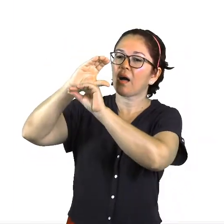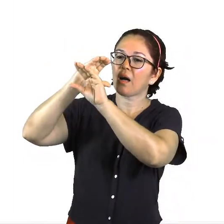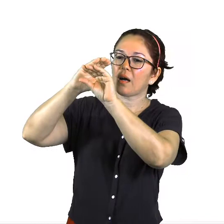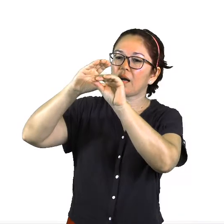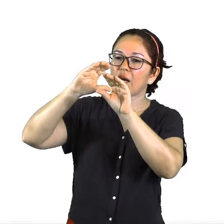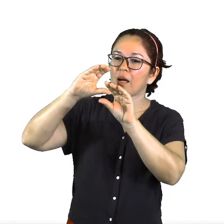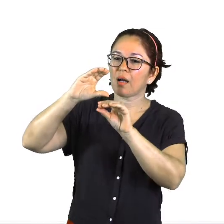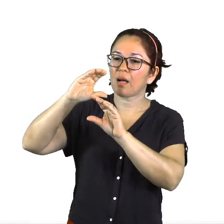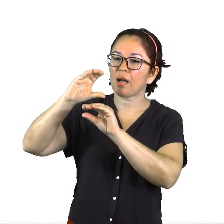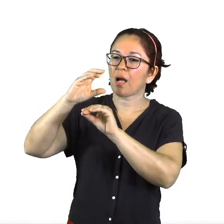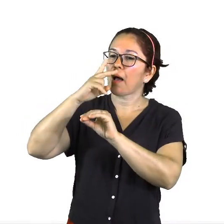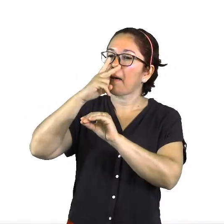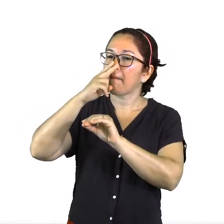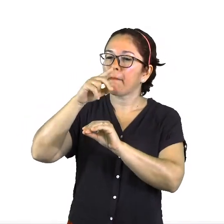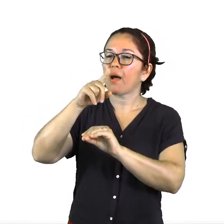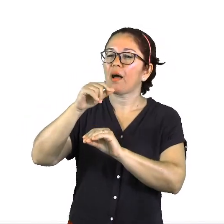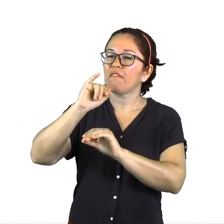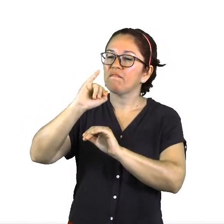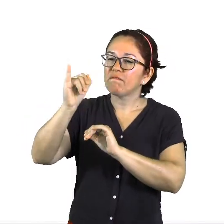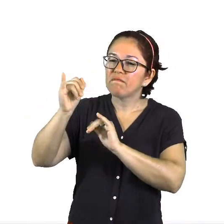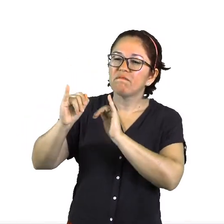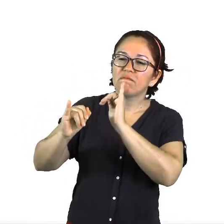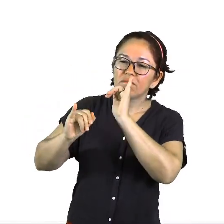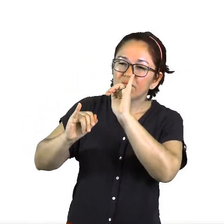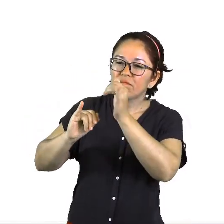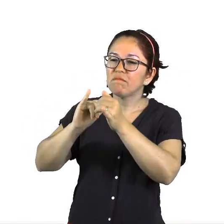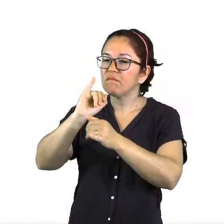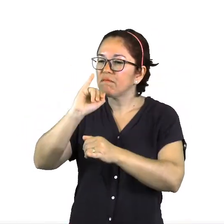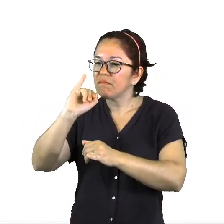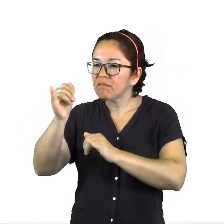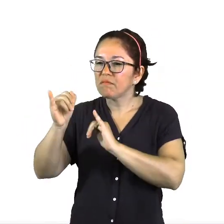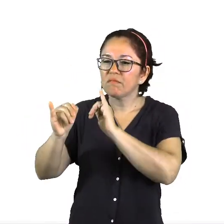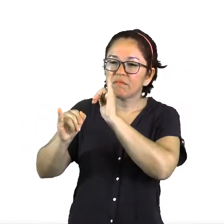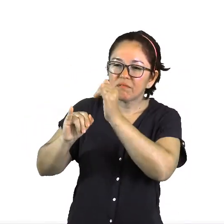que ele está falando, mencionando, né? E aí a gente vê